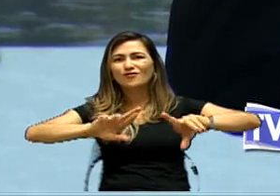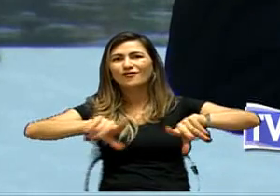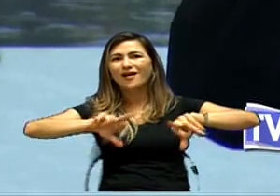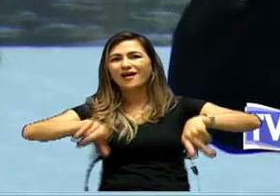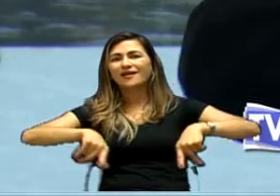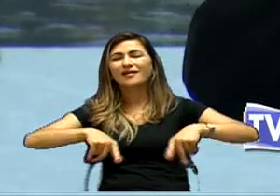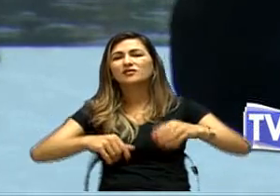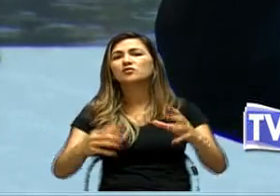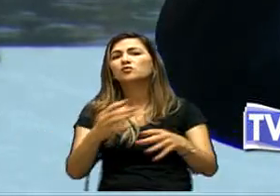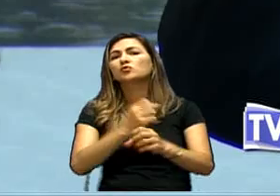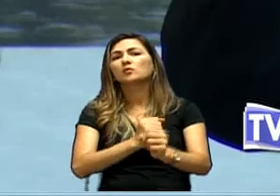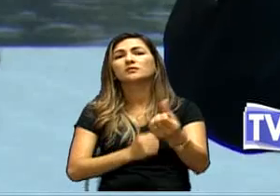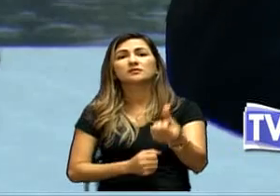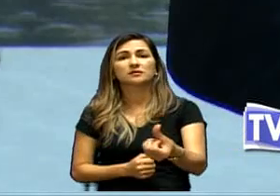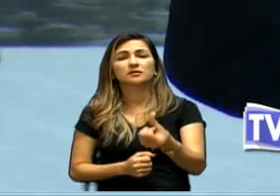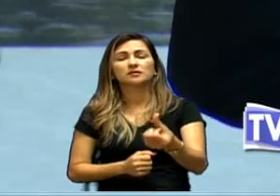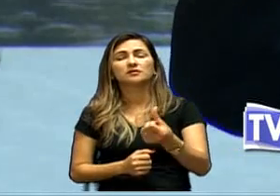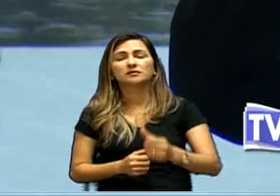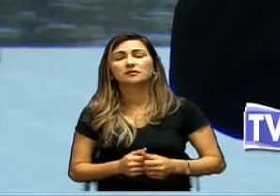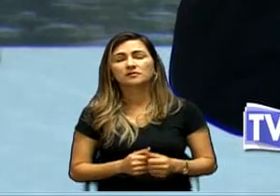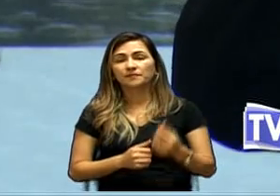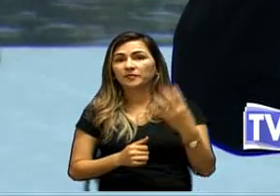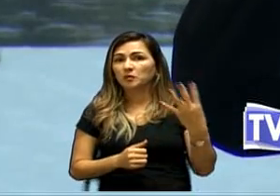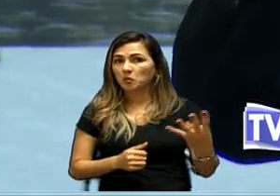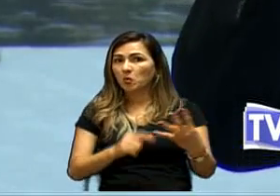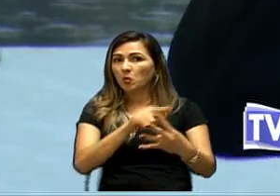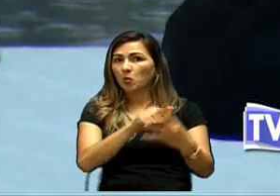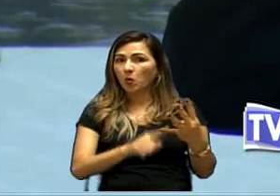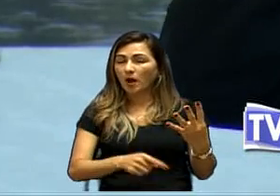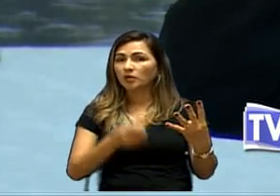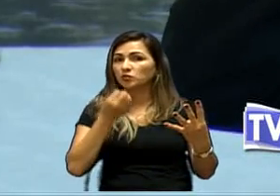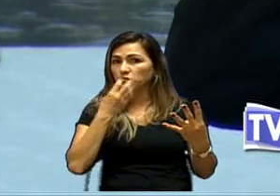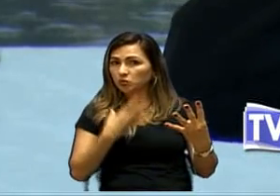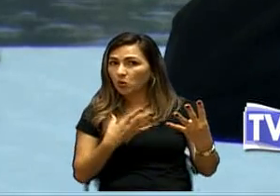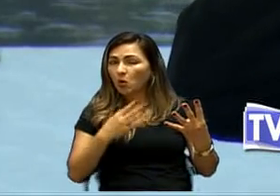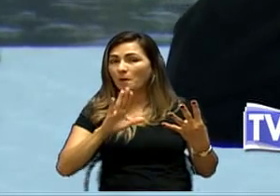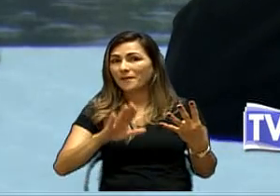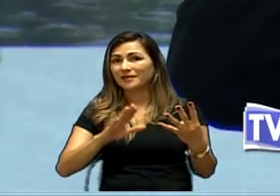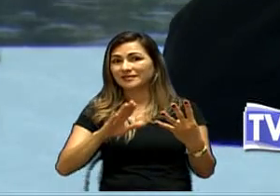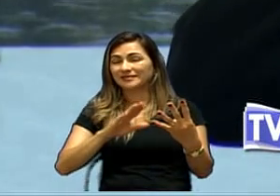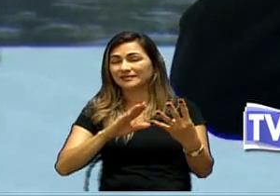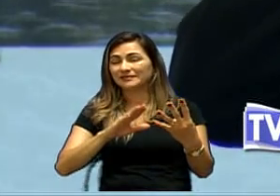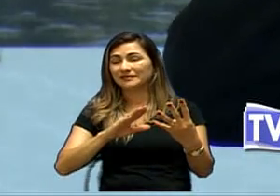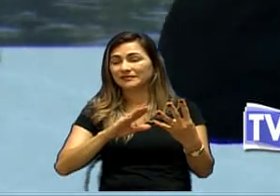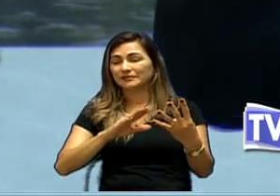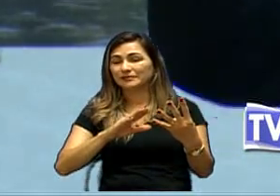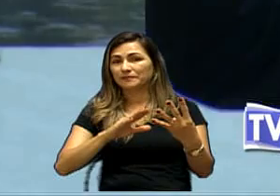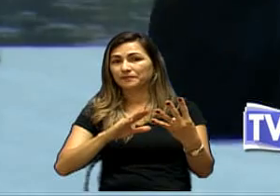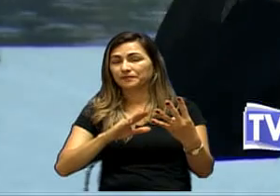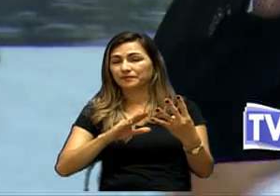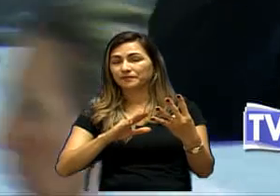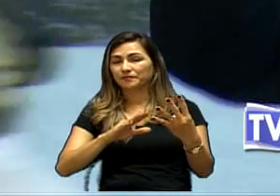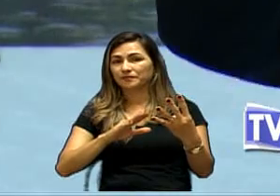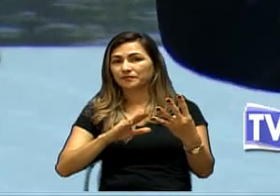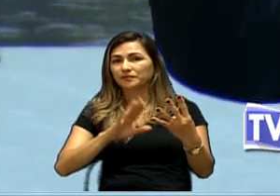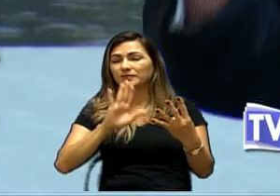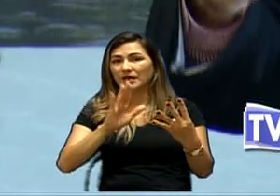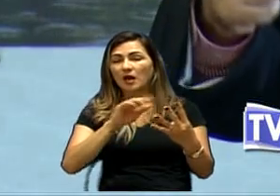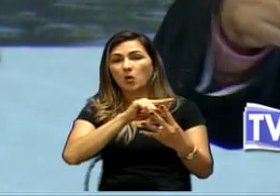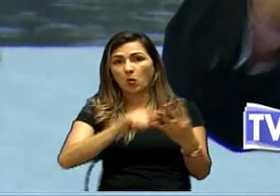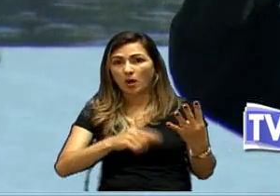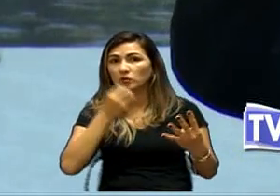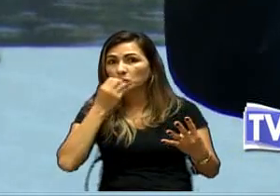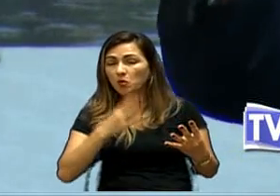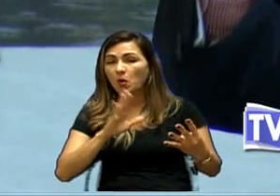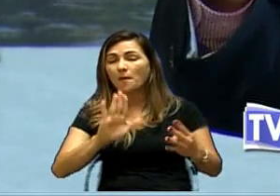6, 4 são tranquilo. Agora tem 2 que são altamente tóxicos e impactantes para o ser humano, para a